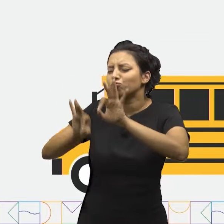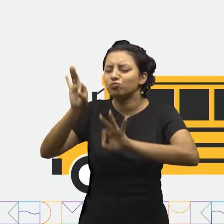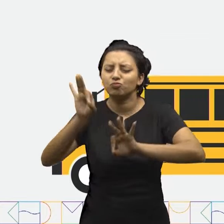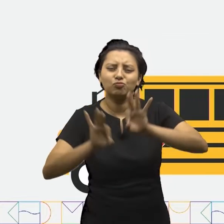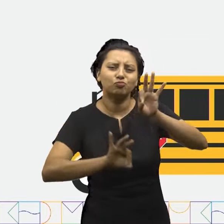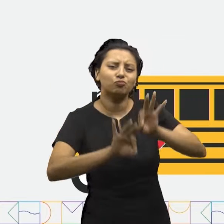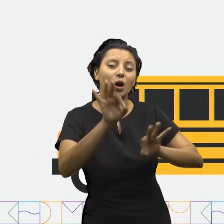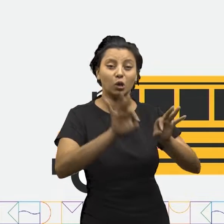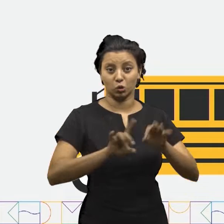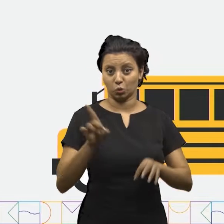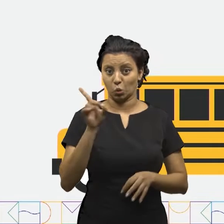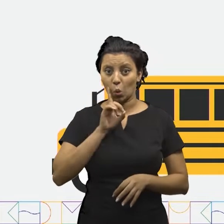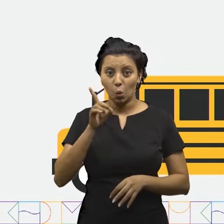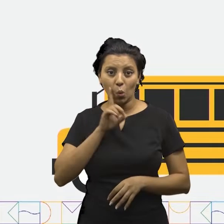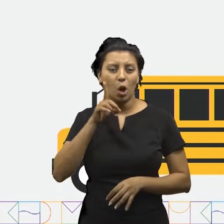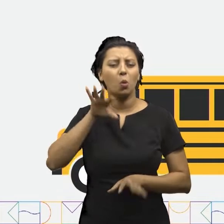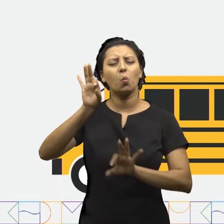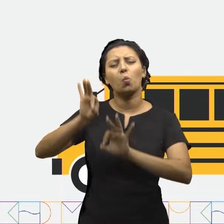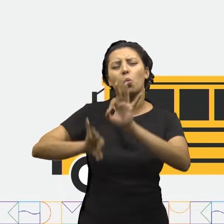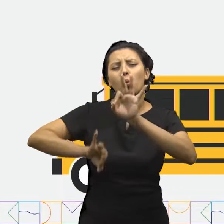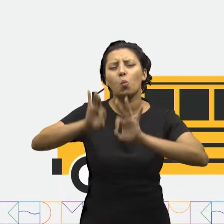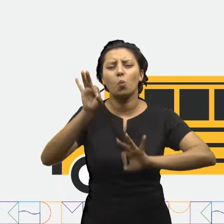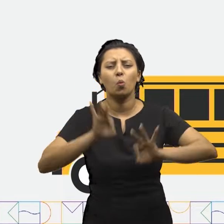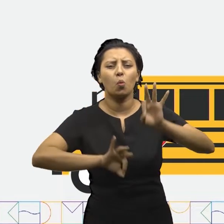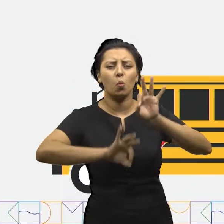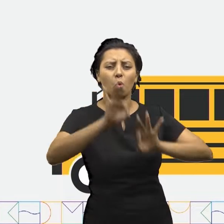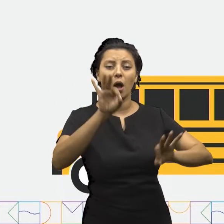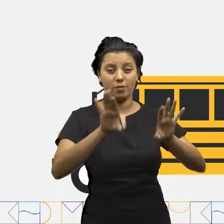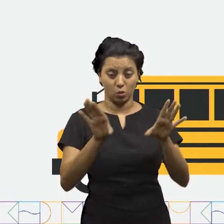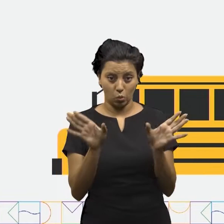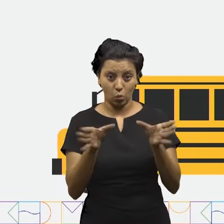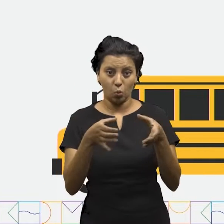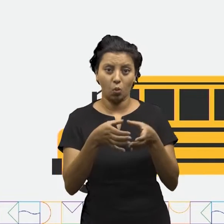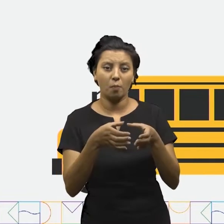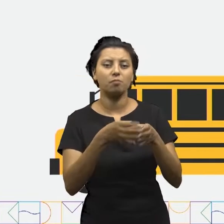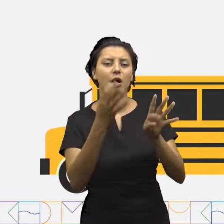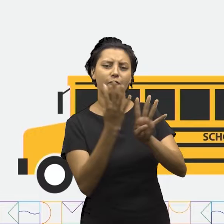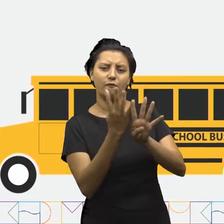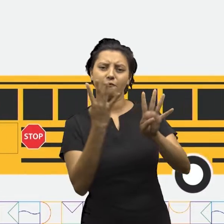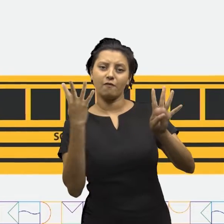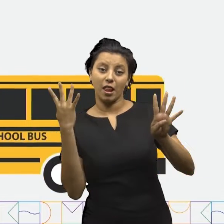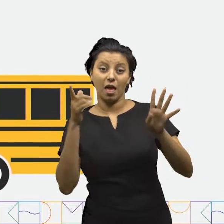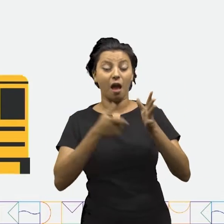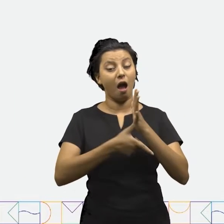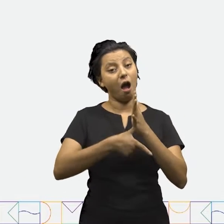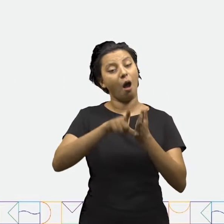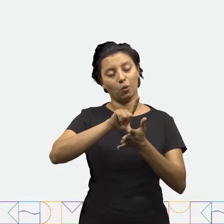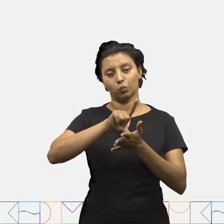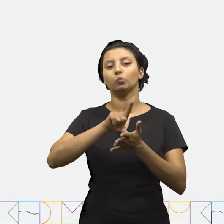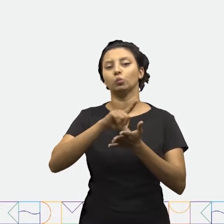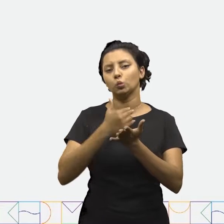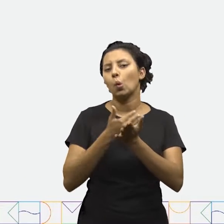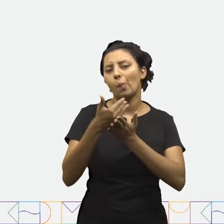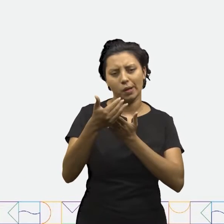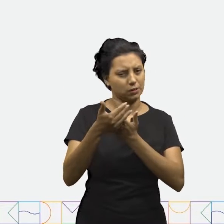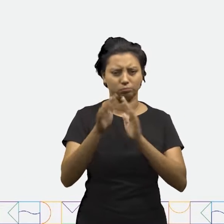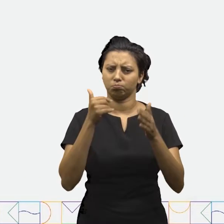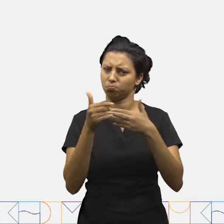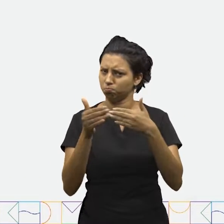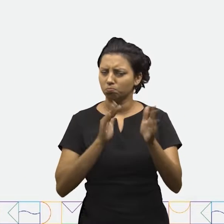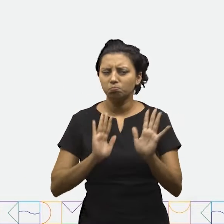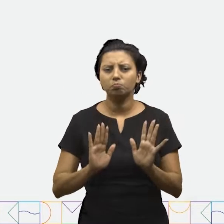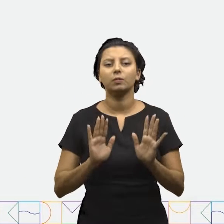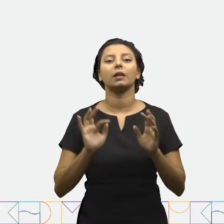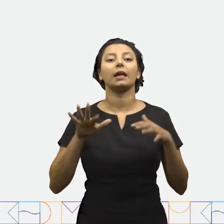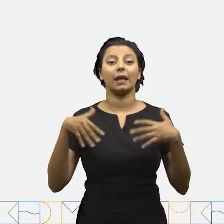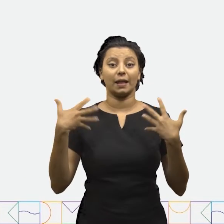organizado. Todos os dias, ela organizava sua classe em uma fila antes de iniciar qualquer